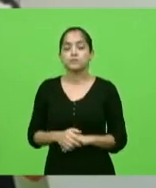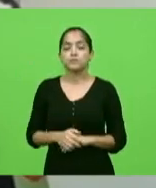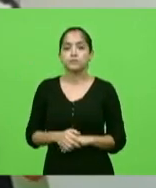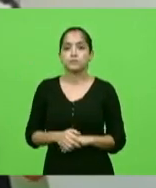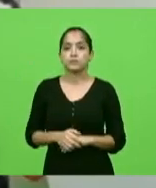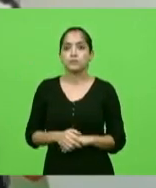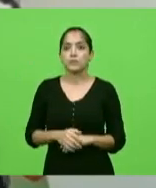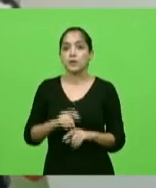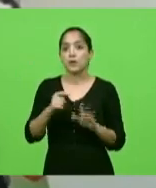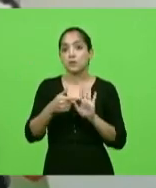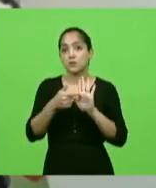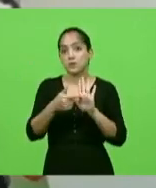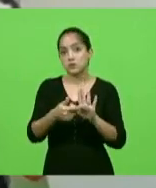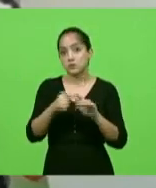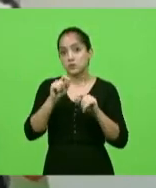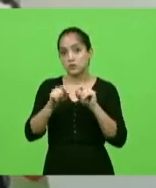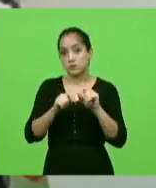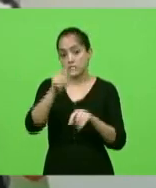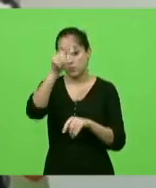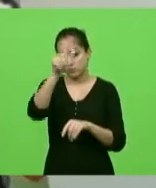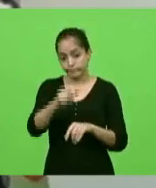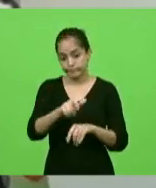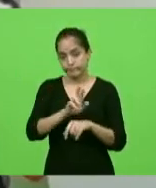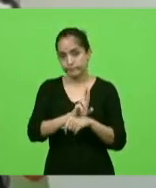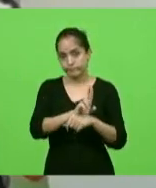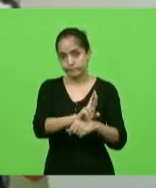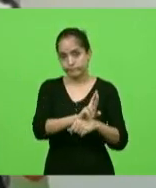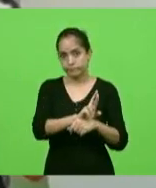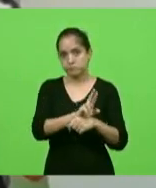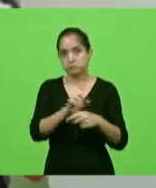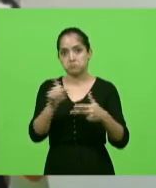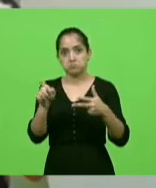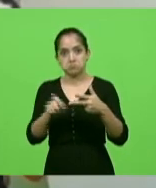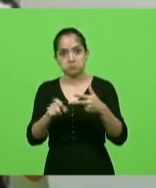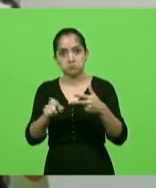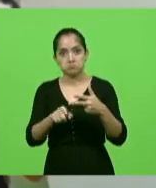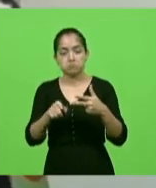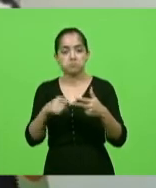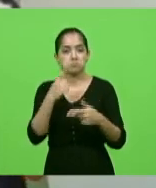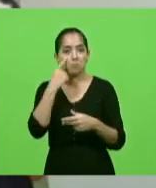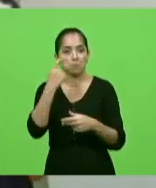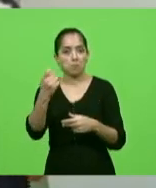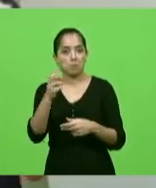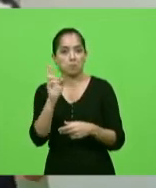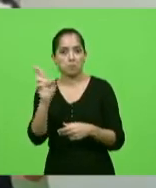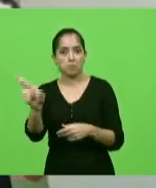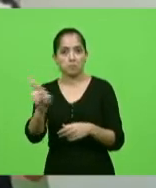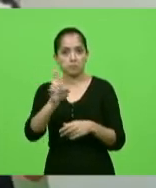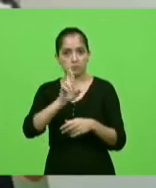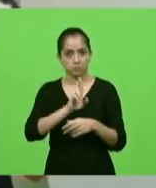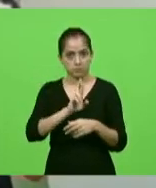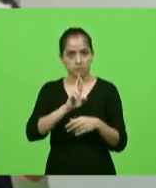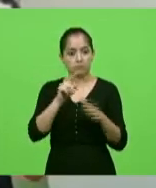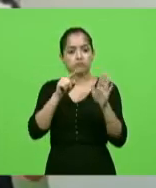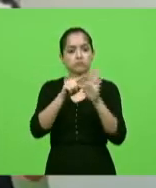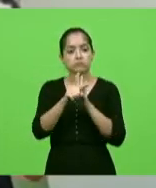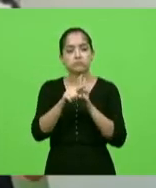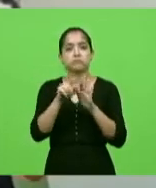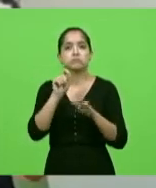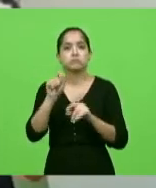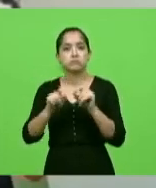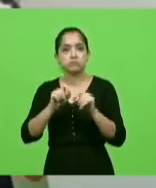o que indica que o representante do executivo não tinha interesse na resposta à consulta